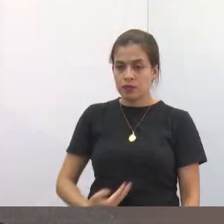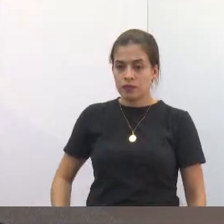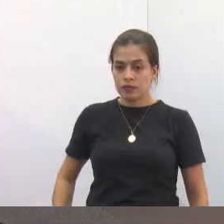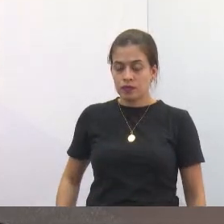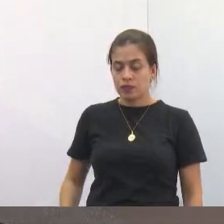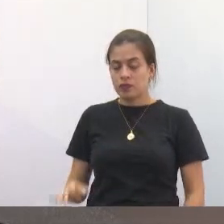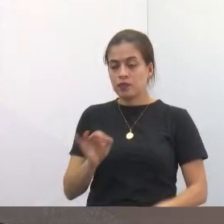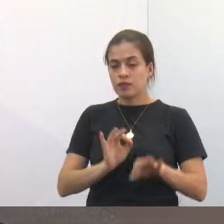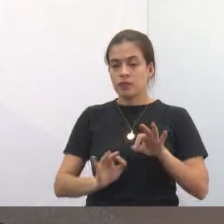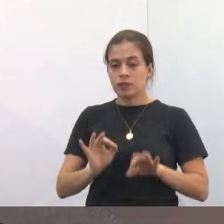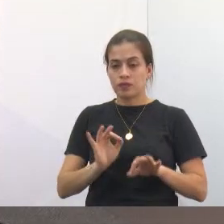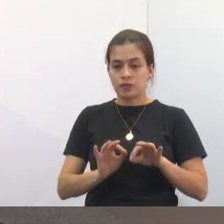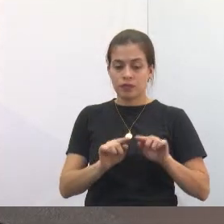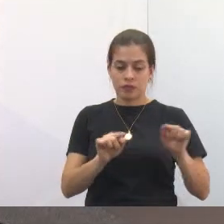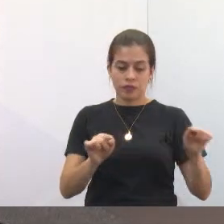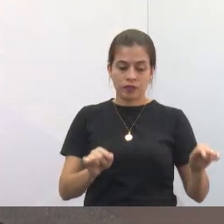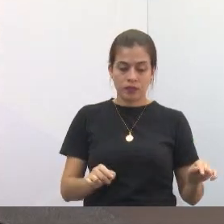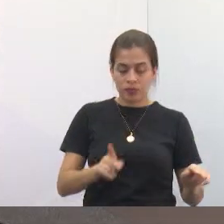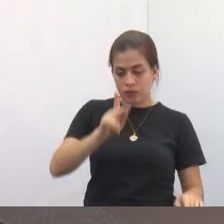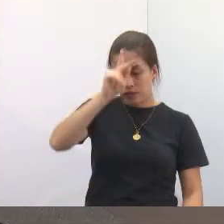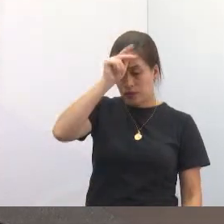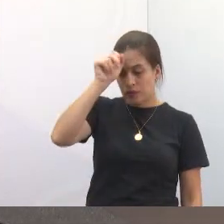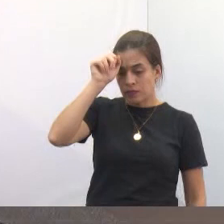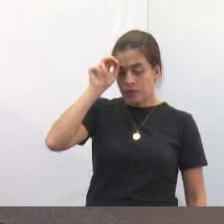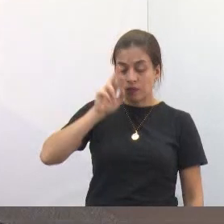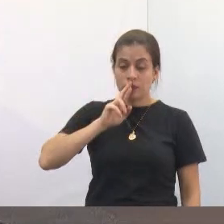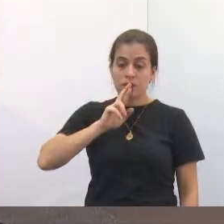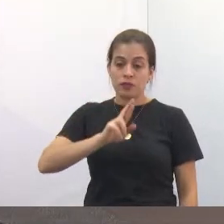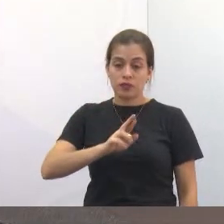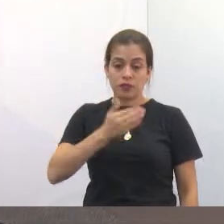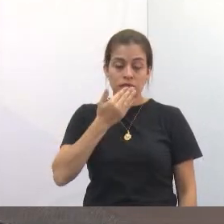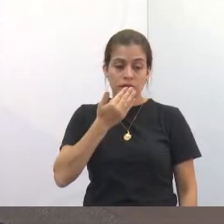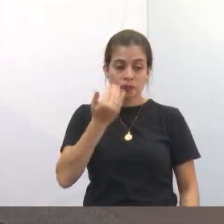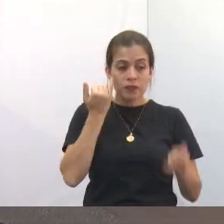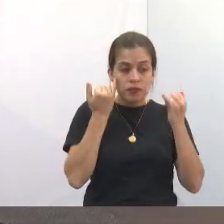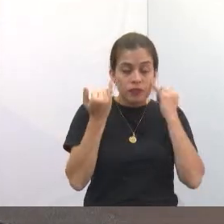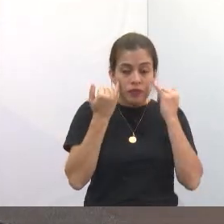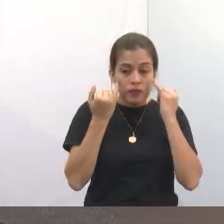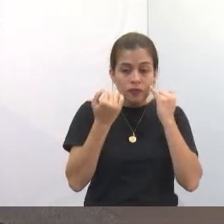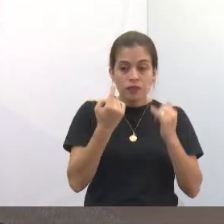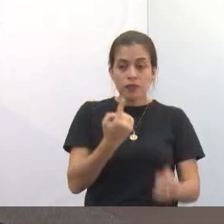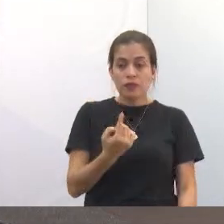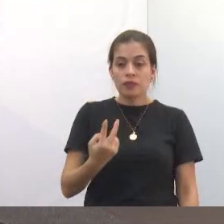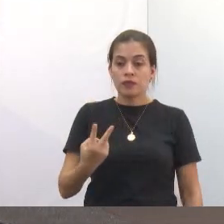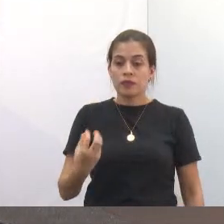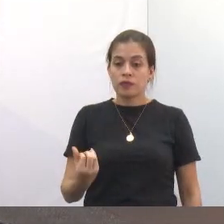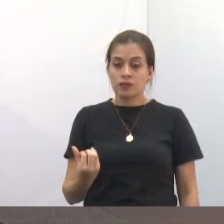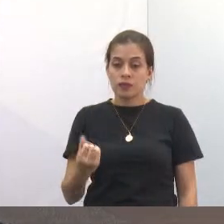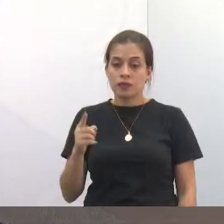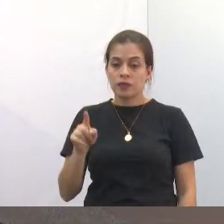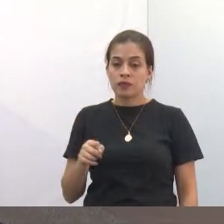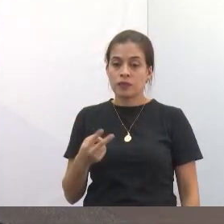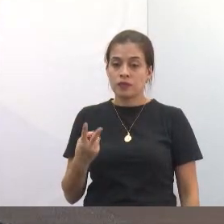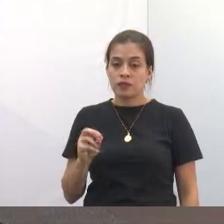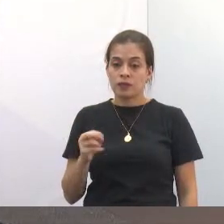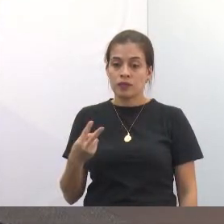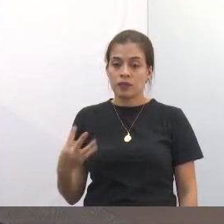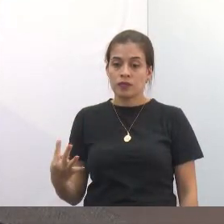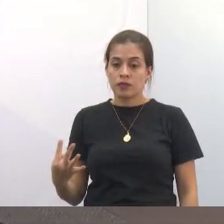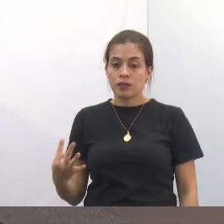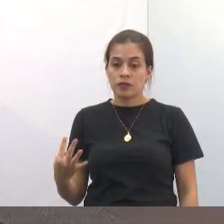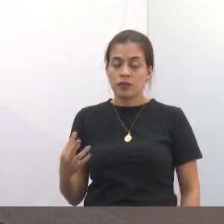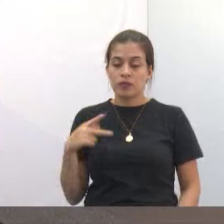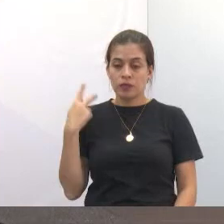para o Gabinete do Prefeito. Assunto: resposta de pedido da informação 126/2024 do vereador Hernande